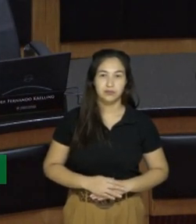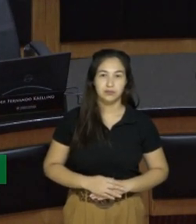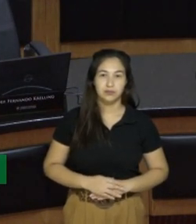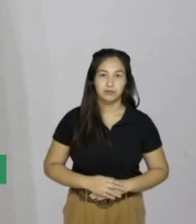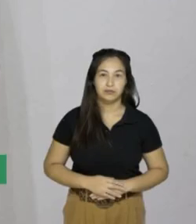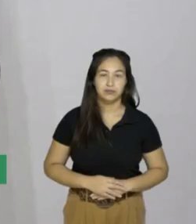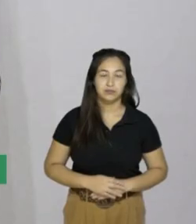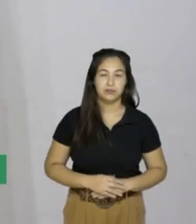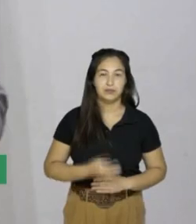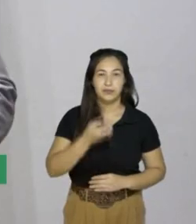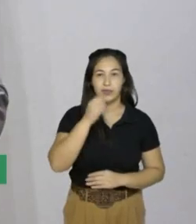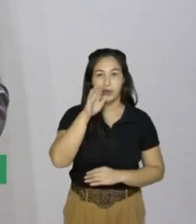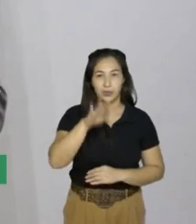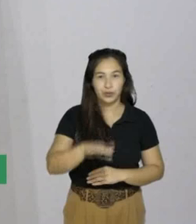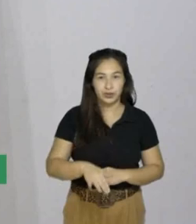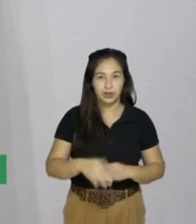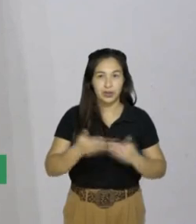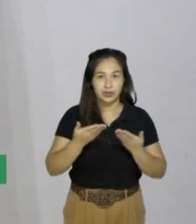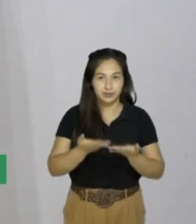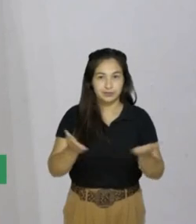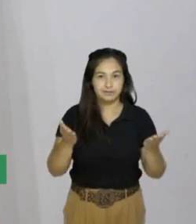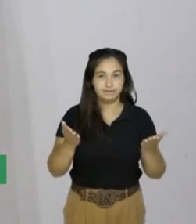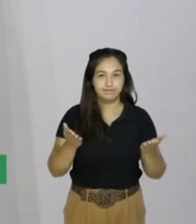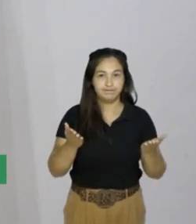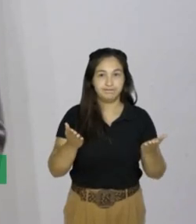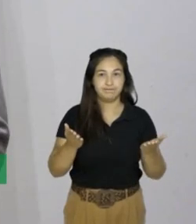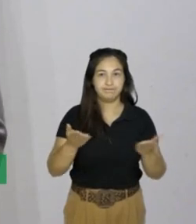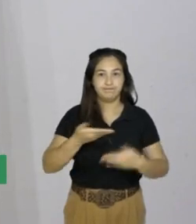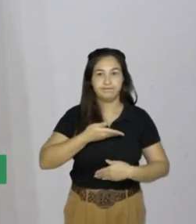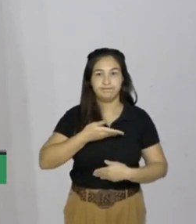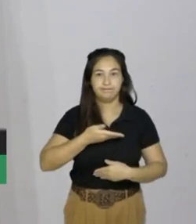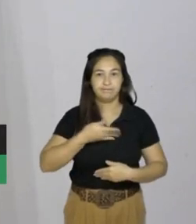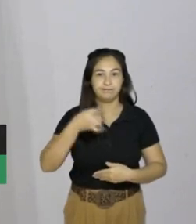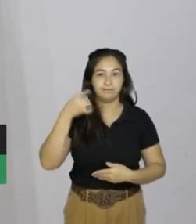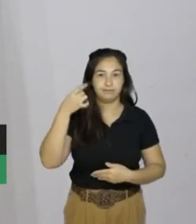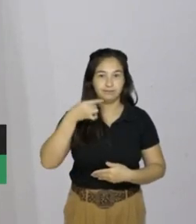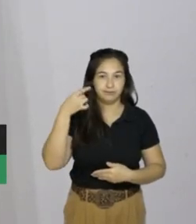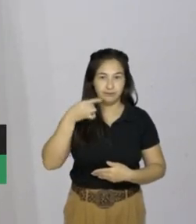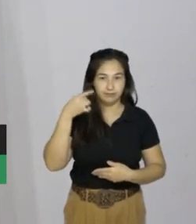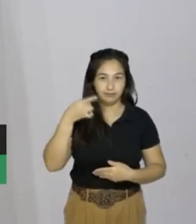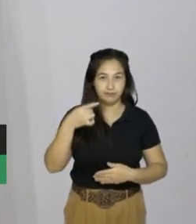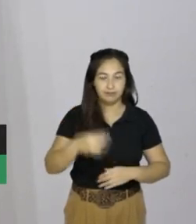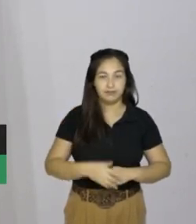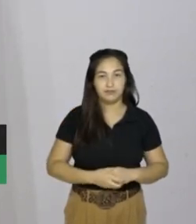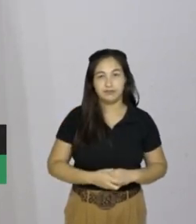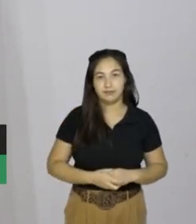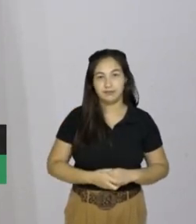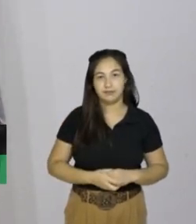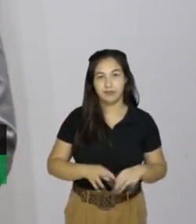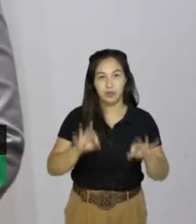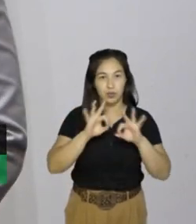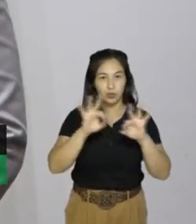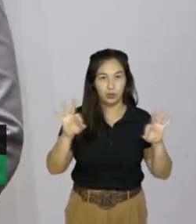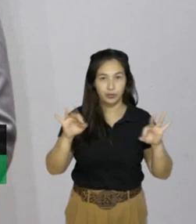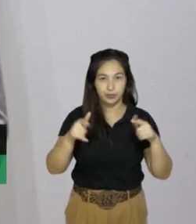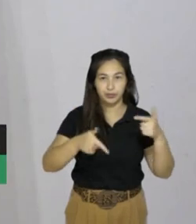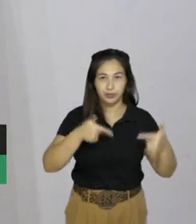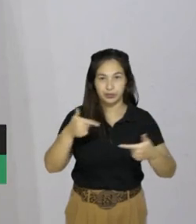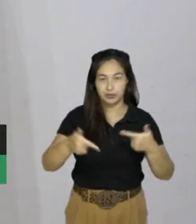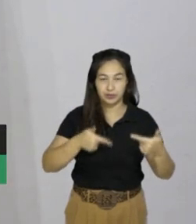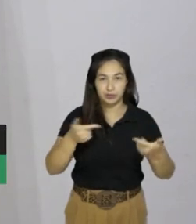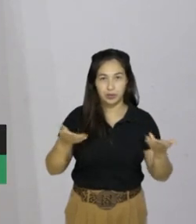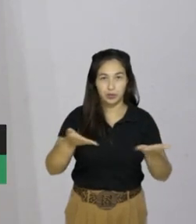muito boa tarde a mesa muito boa tarde meus colegas deputados uma excelente tarde de trabalho para todos nós